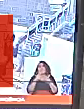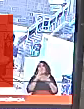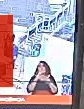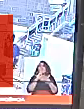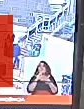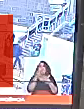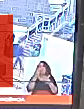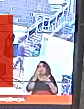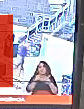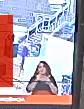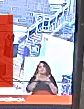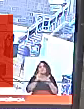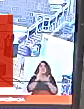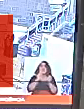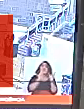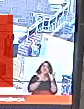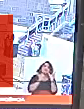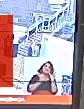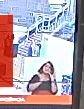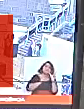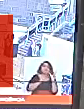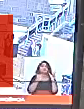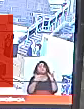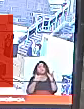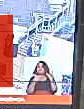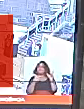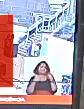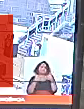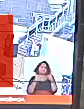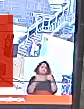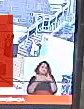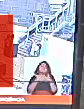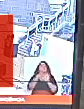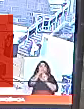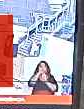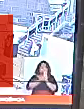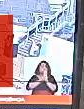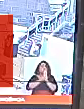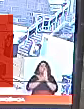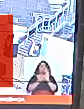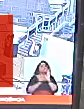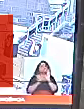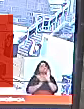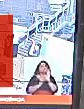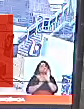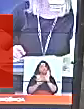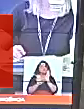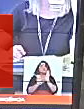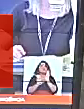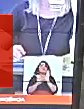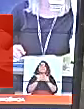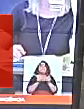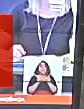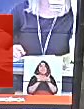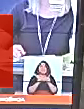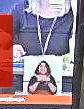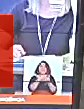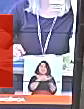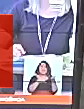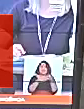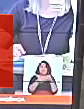carteirinha, com a carteirinha ou não, ele tem o direito, mas a carteirinha é fundamental. Como eu disse, com atestado, um laudo, muitas